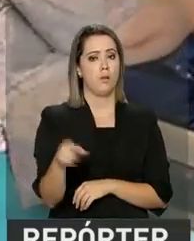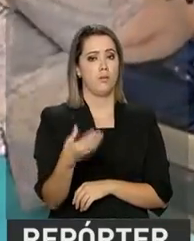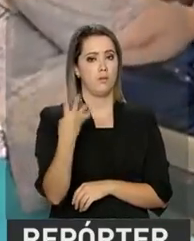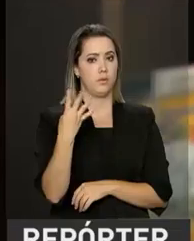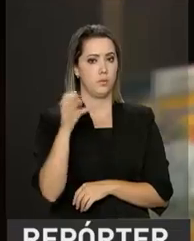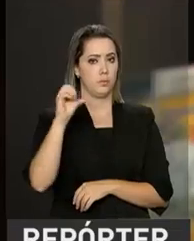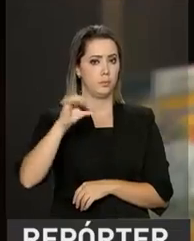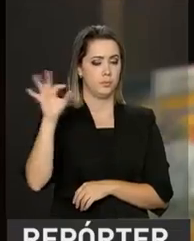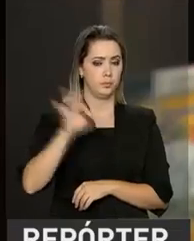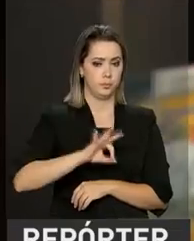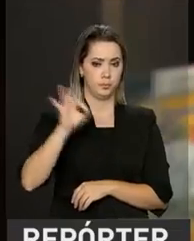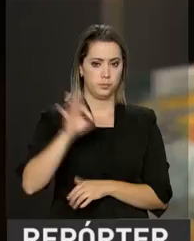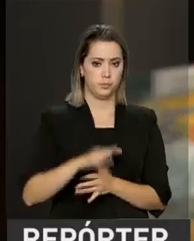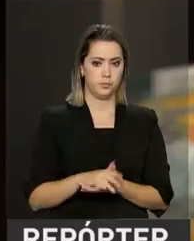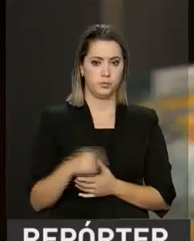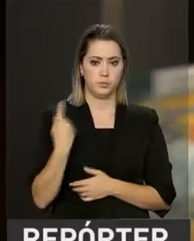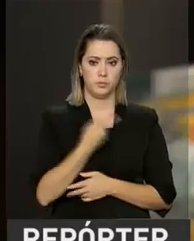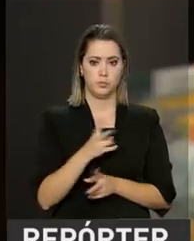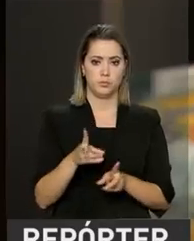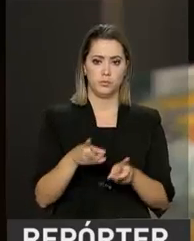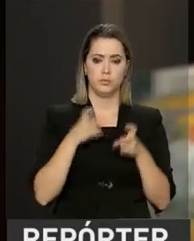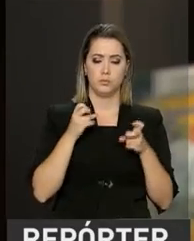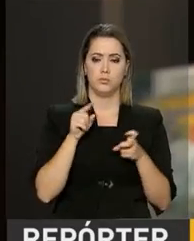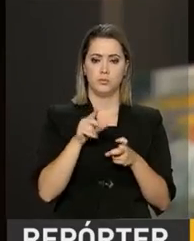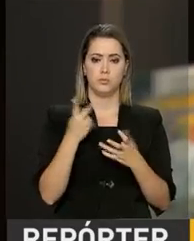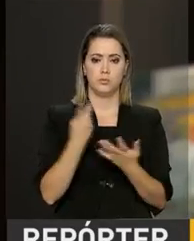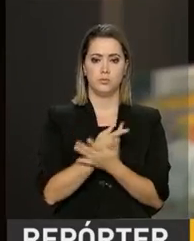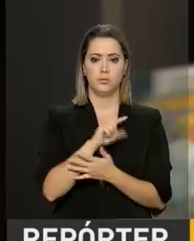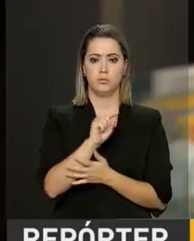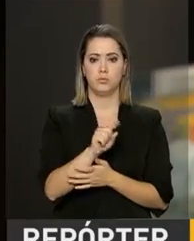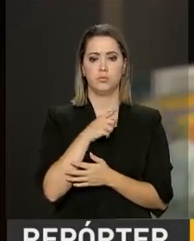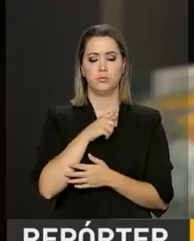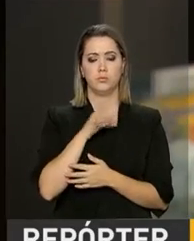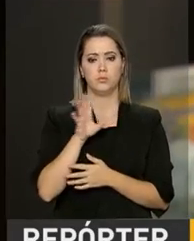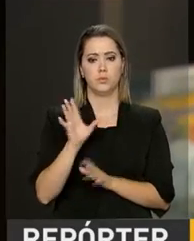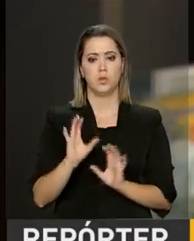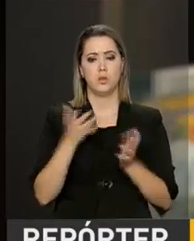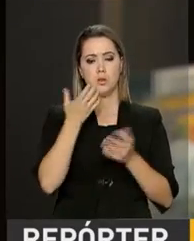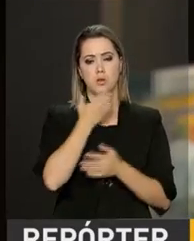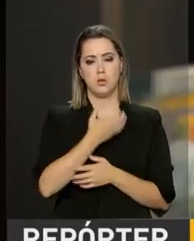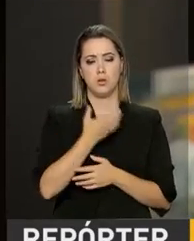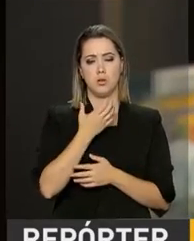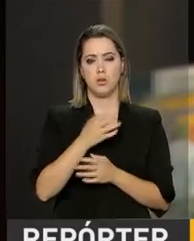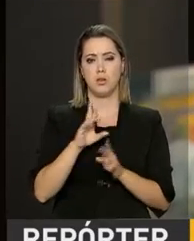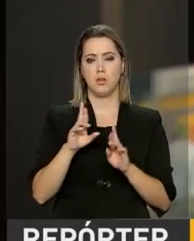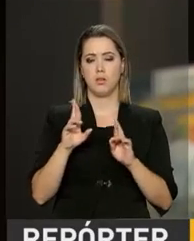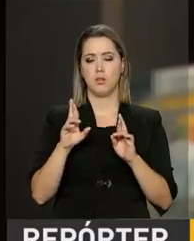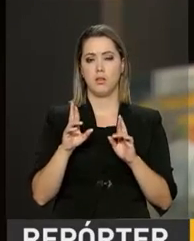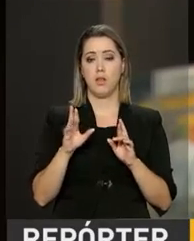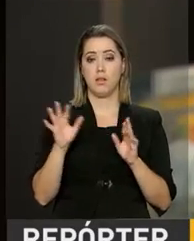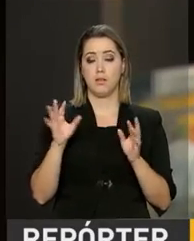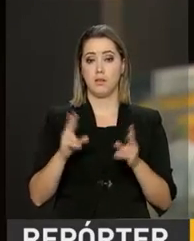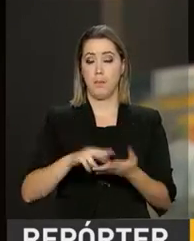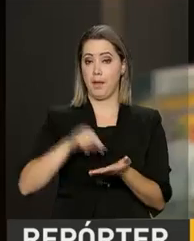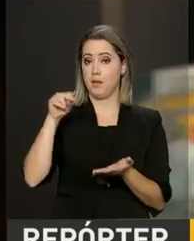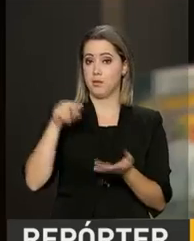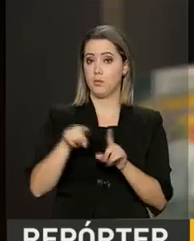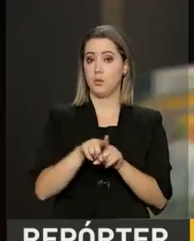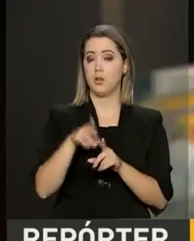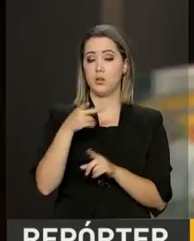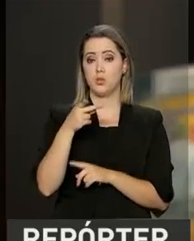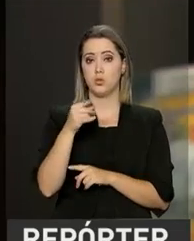49% a gente já percebeu isso nas comemorações da páscoa nas comemorações do Dia das Mães uma